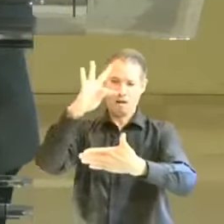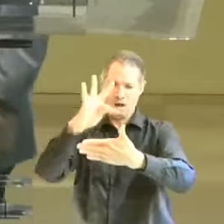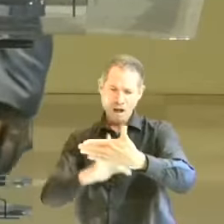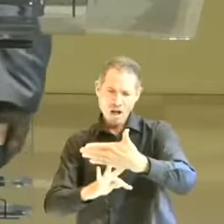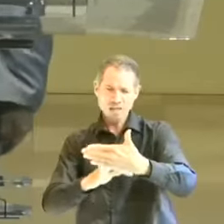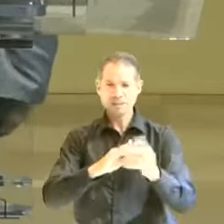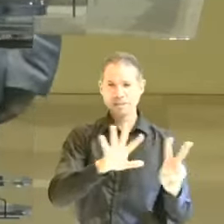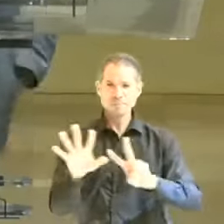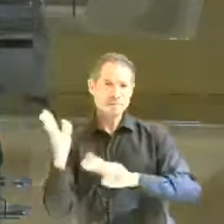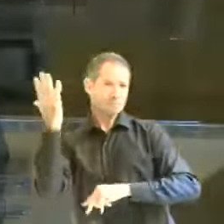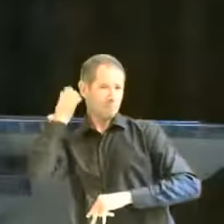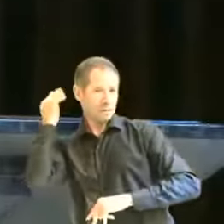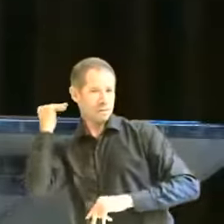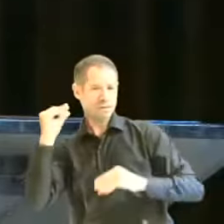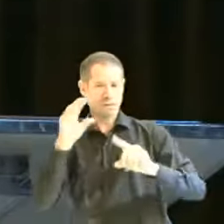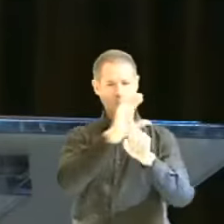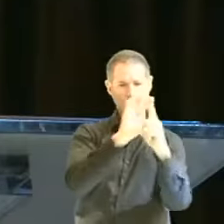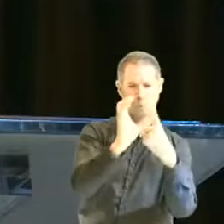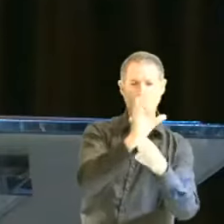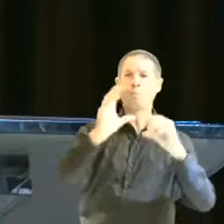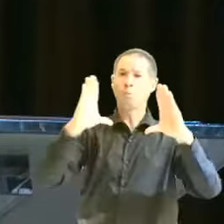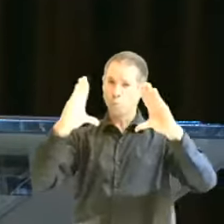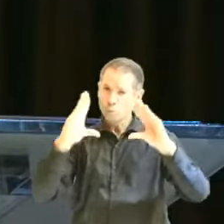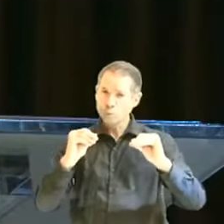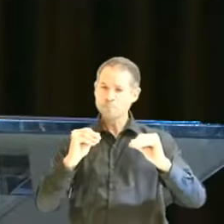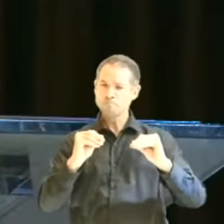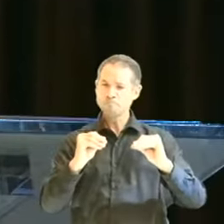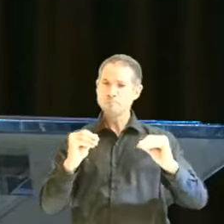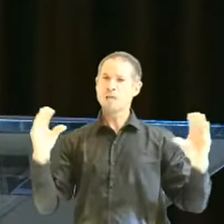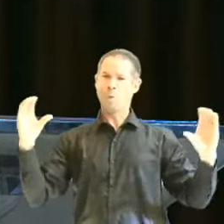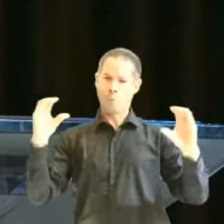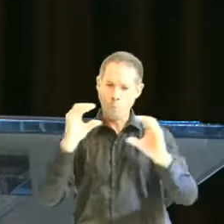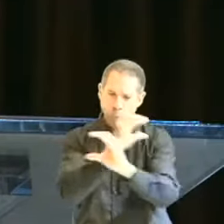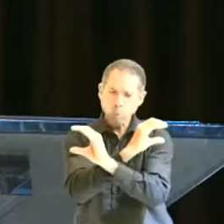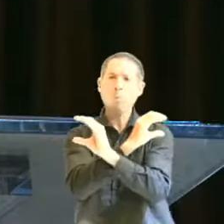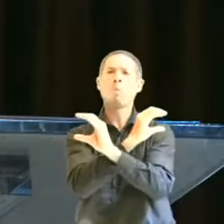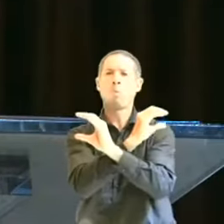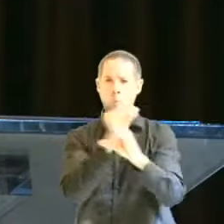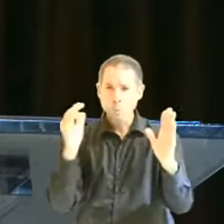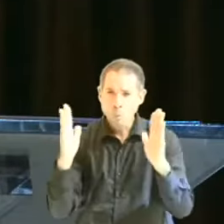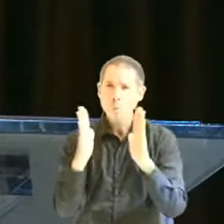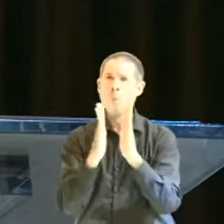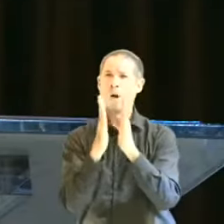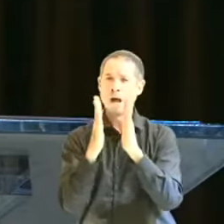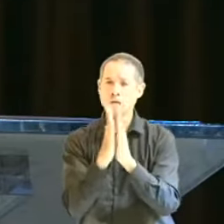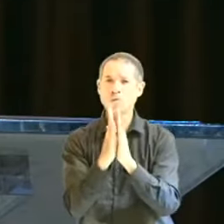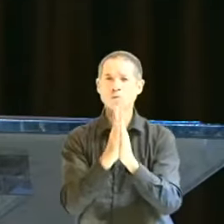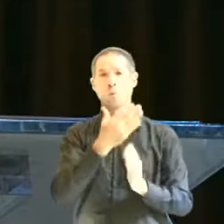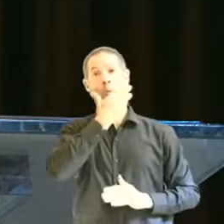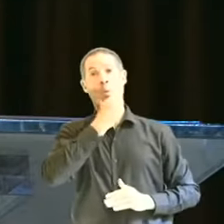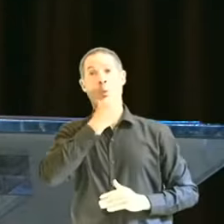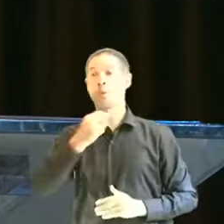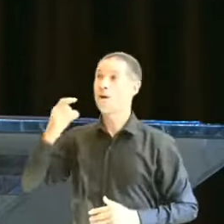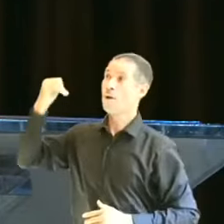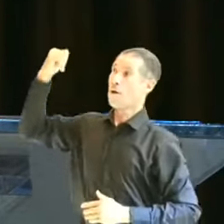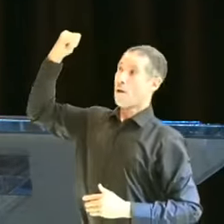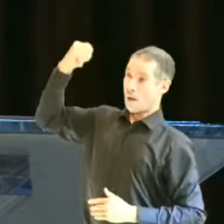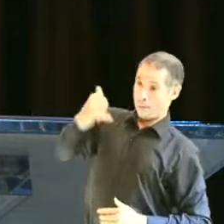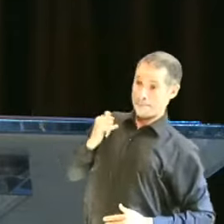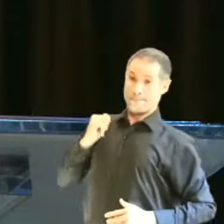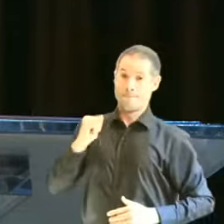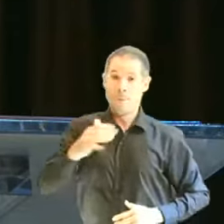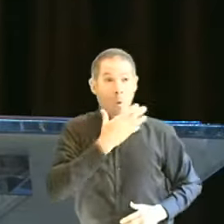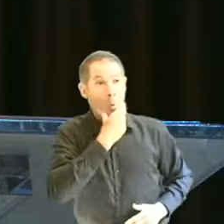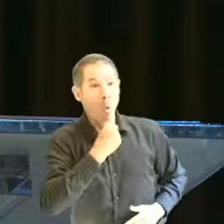passada, comecei no culto da noite, e queria concluir essa oração de Abacuque